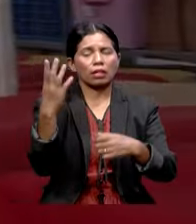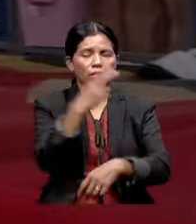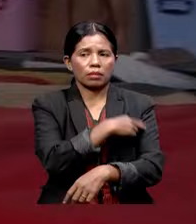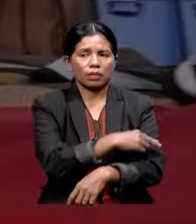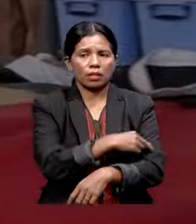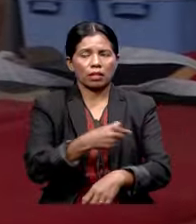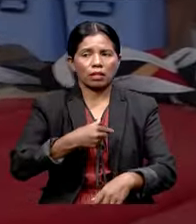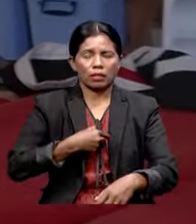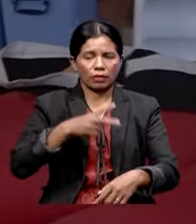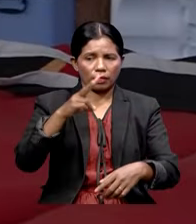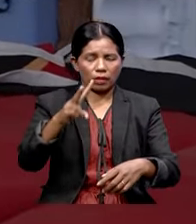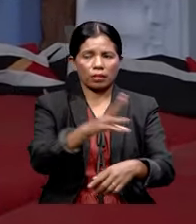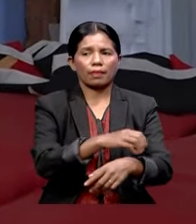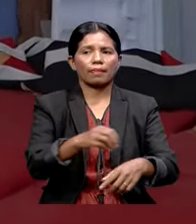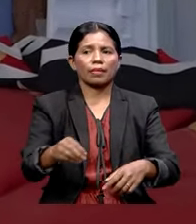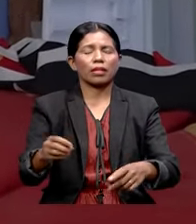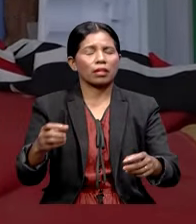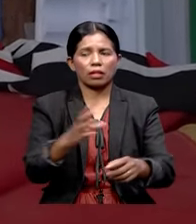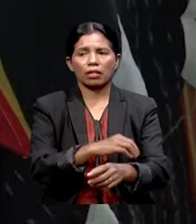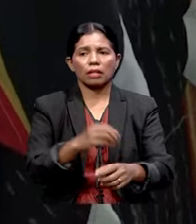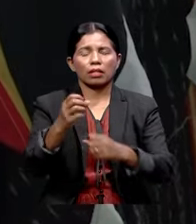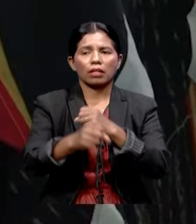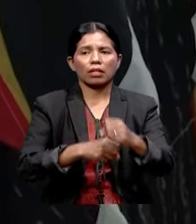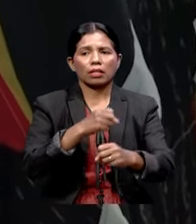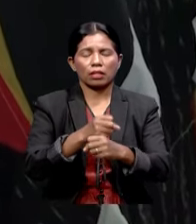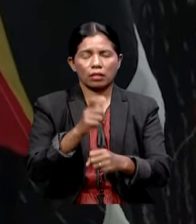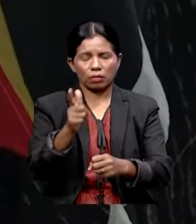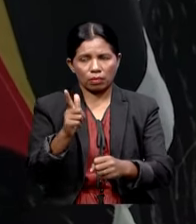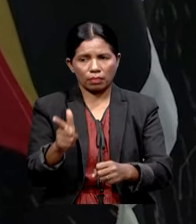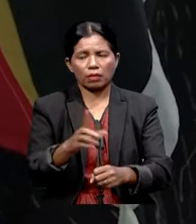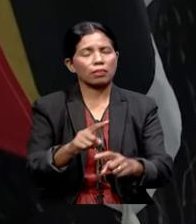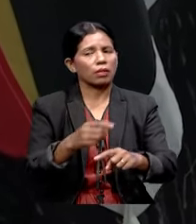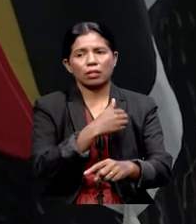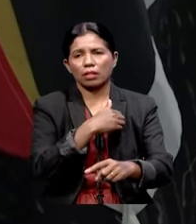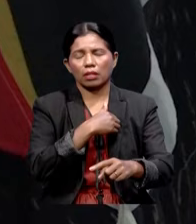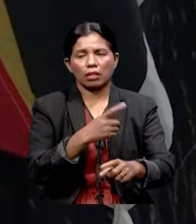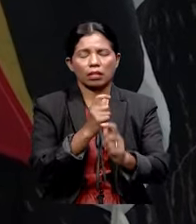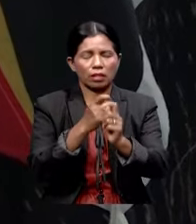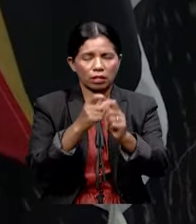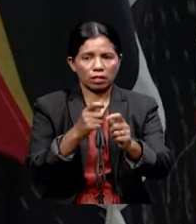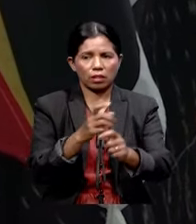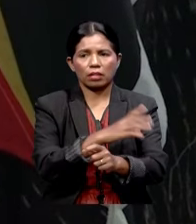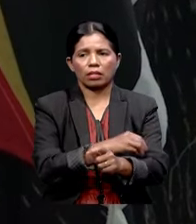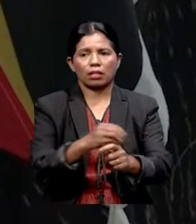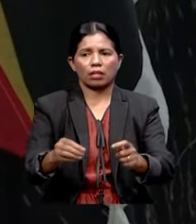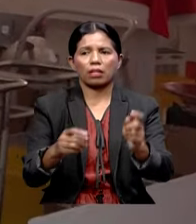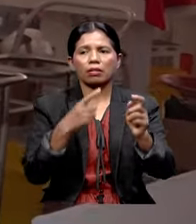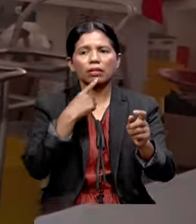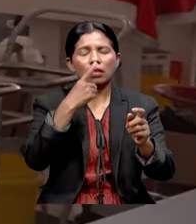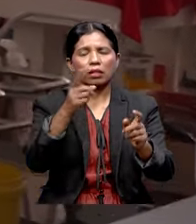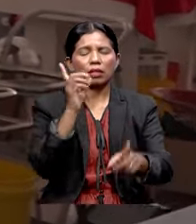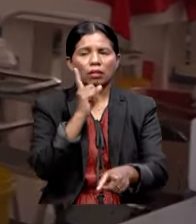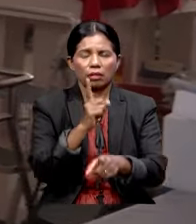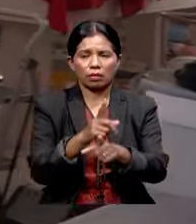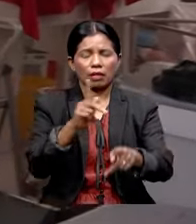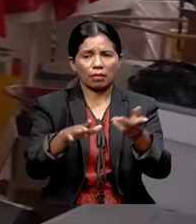Hospital Nacional Guido Valadares, balun rai totinen ronuluana, mai be sida ki a teste final ruma ho di hatene lolos materu